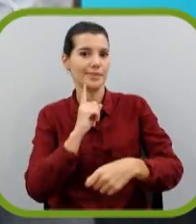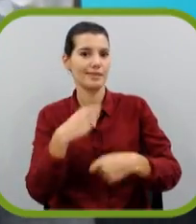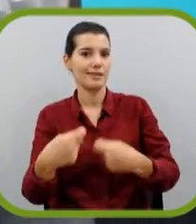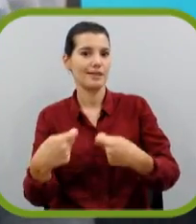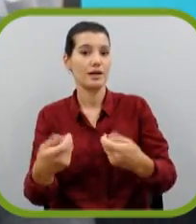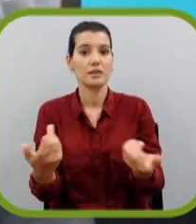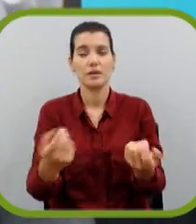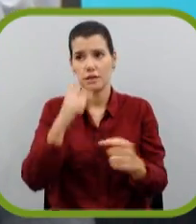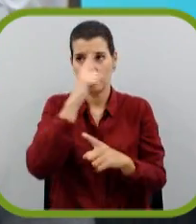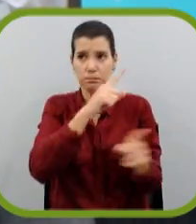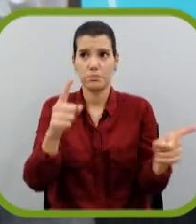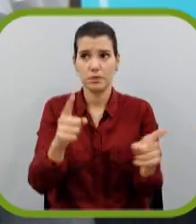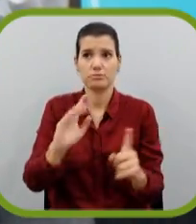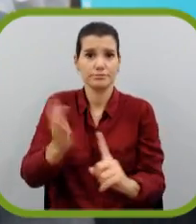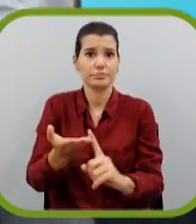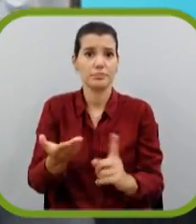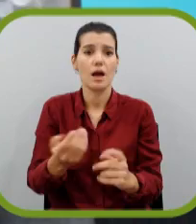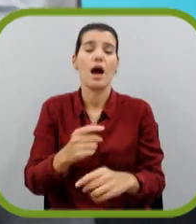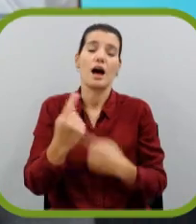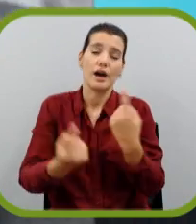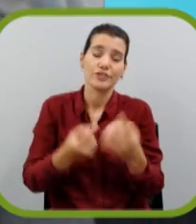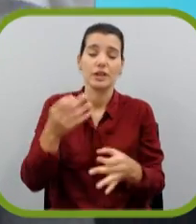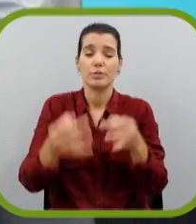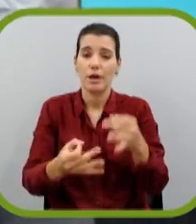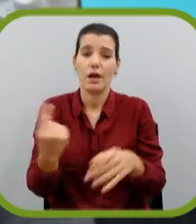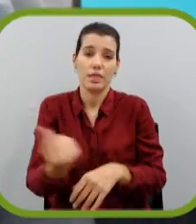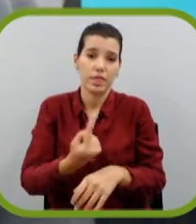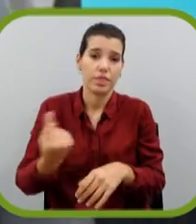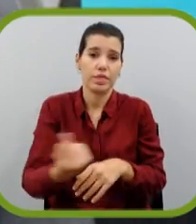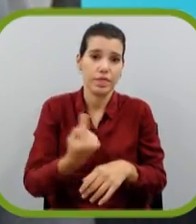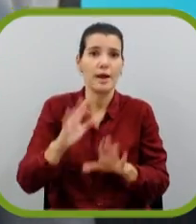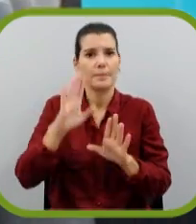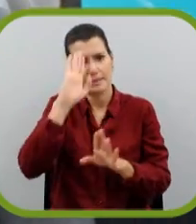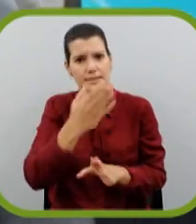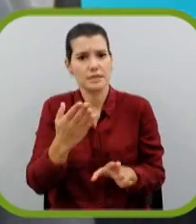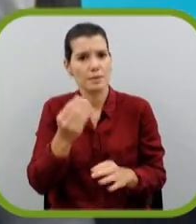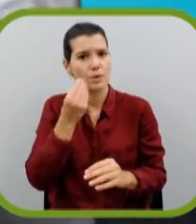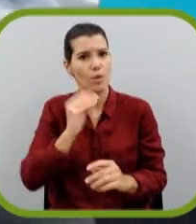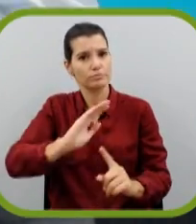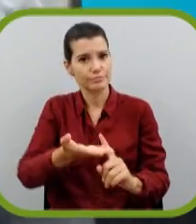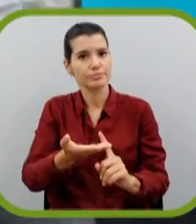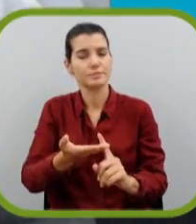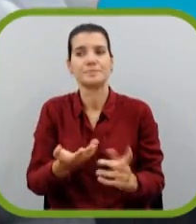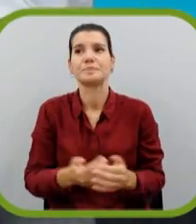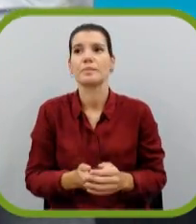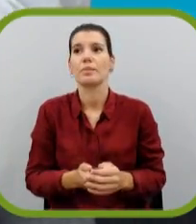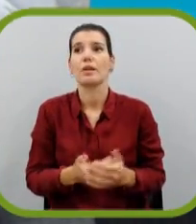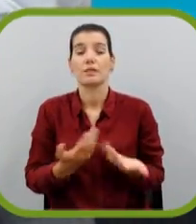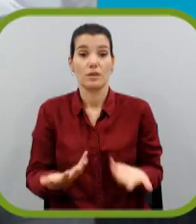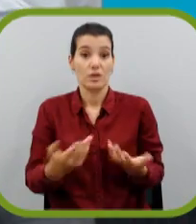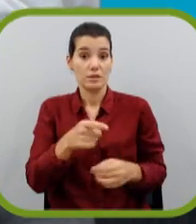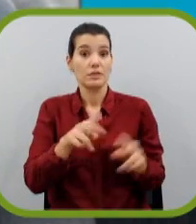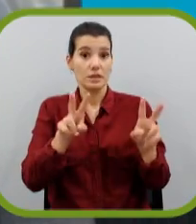que estão a usar o dinheiro para outros fins, sabe-se que há mecanismos, quer dizer, às vezes pode levar muito tempo na justiça a chegar lá, mas sabe-se que há mecanismos de chamar as pessoas à